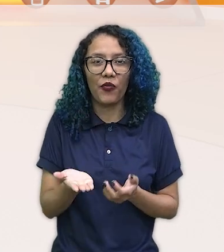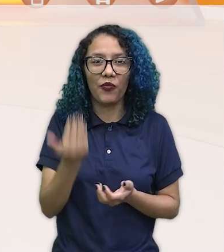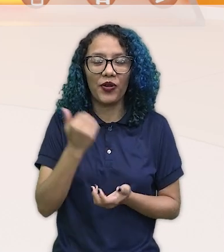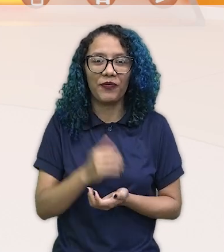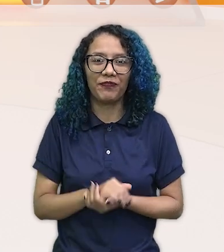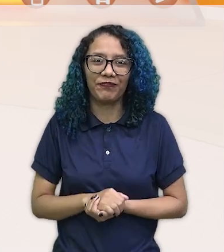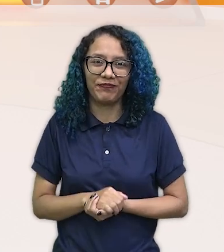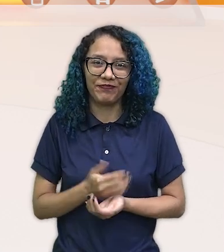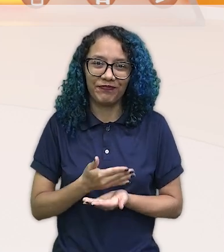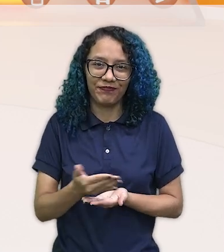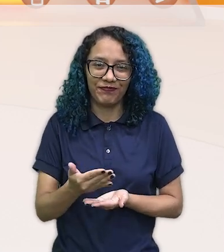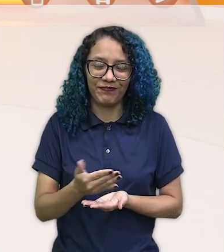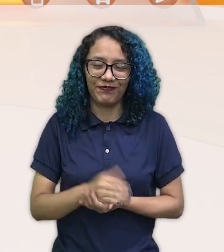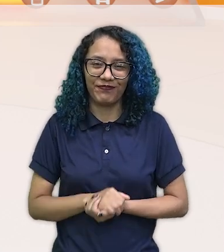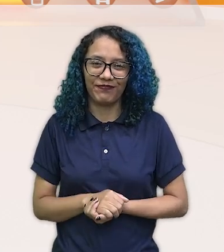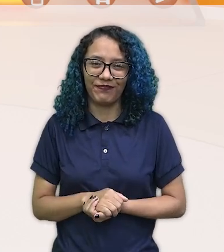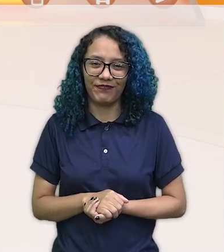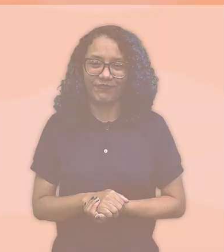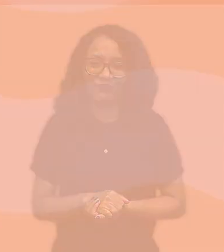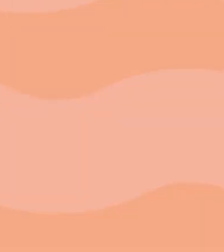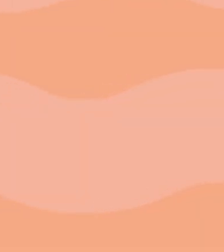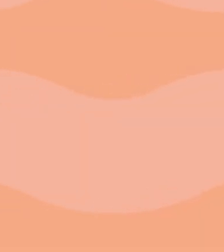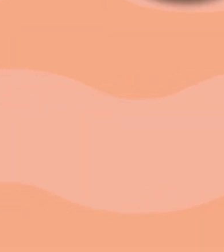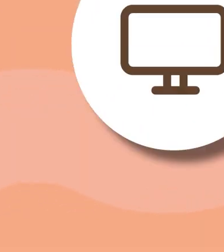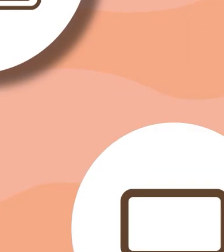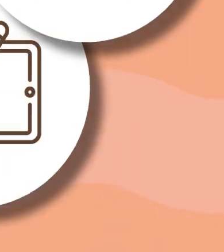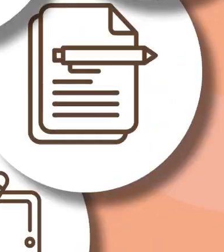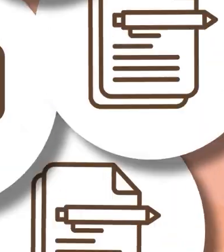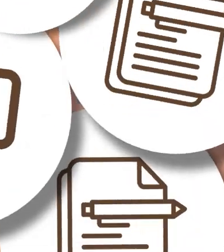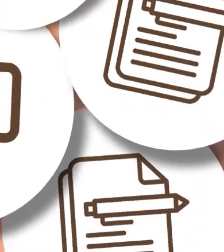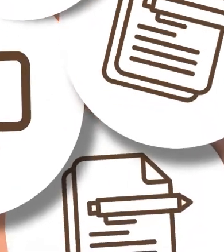Venham comigo e vamos à nossa aula.